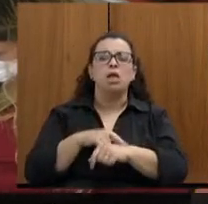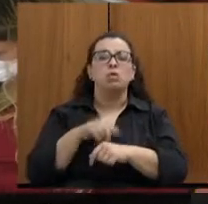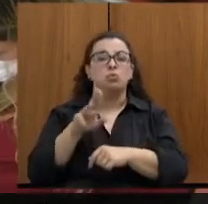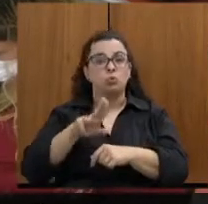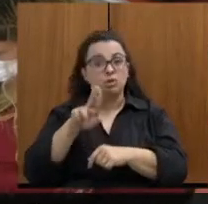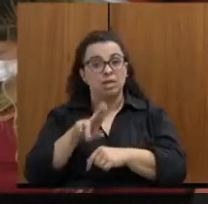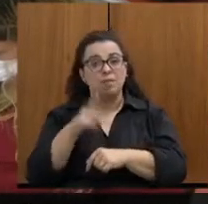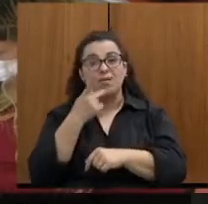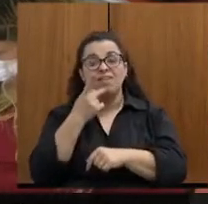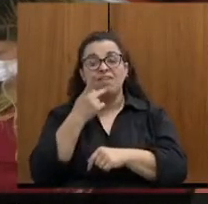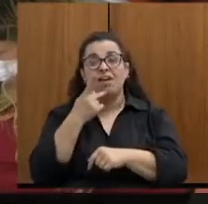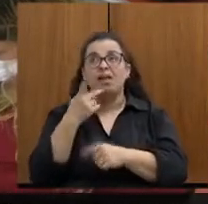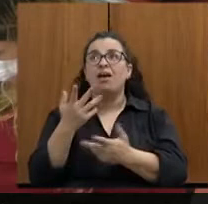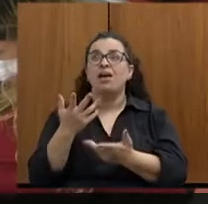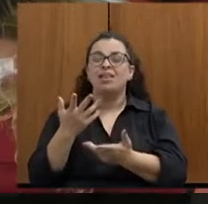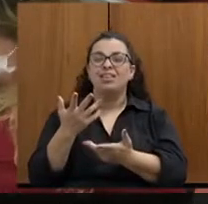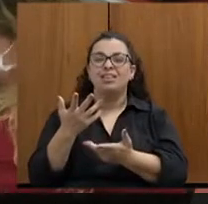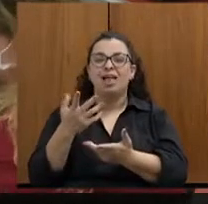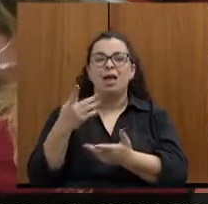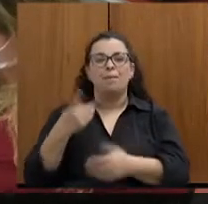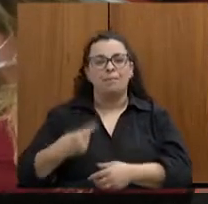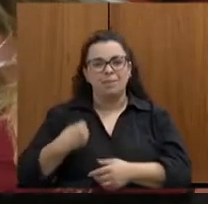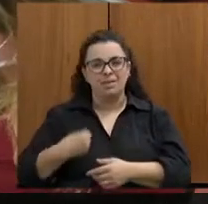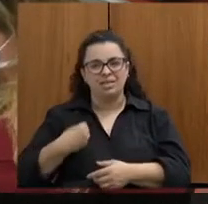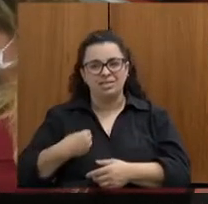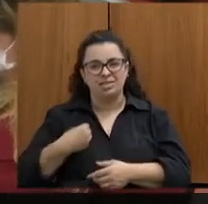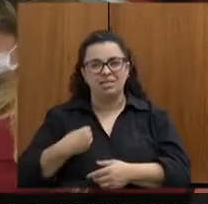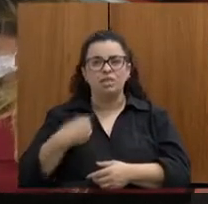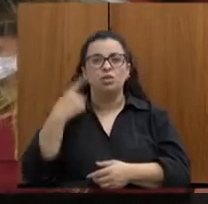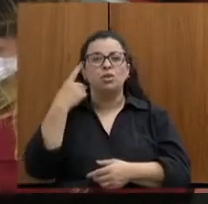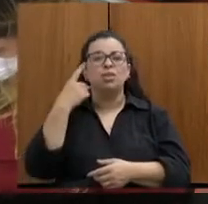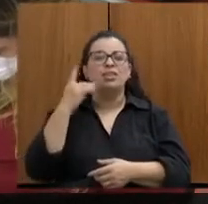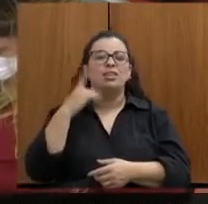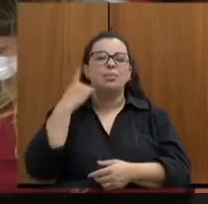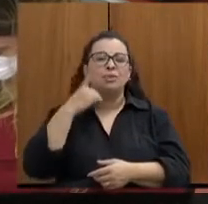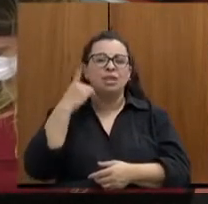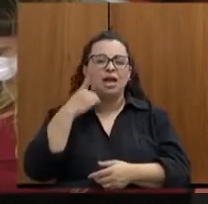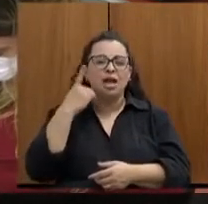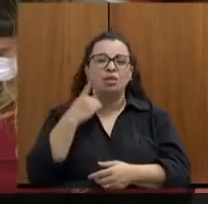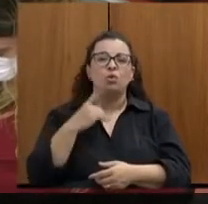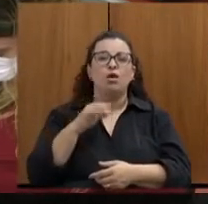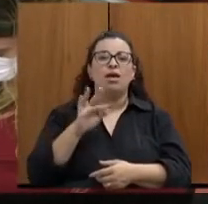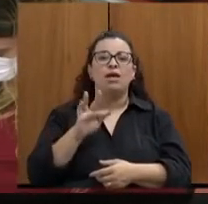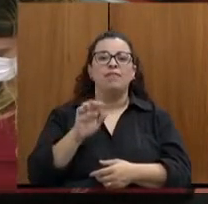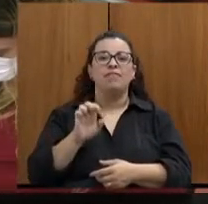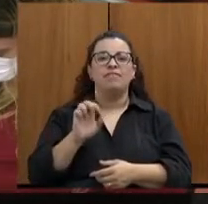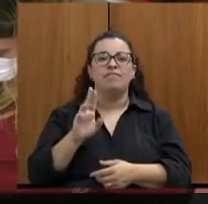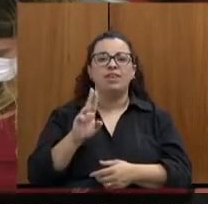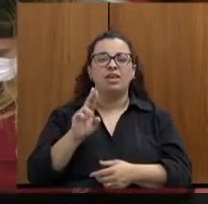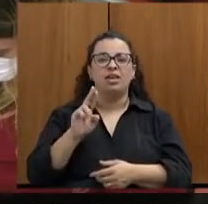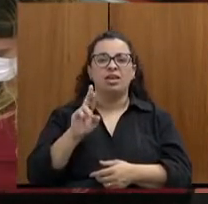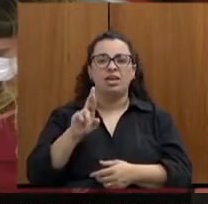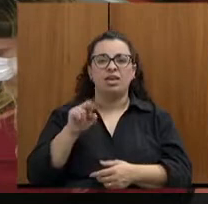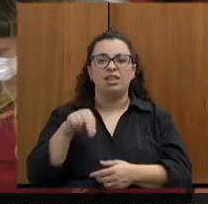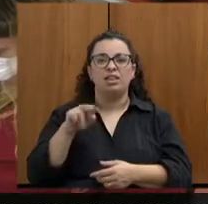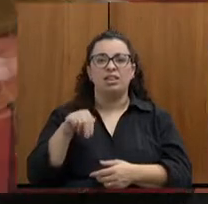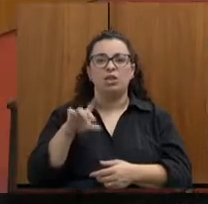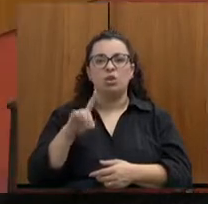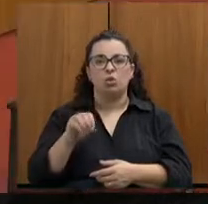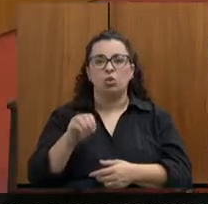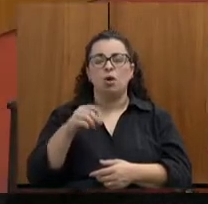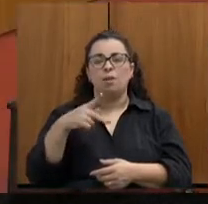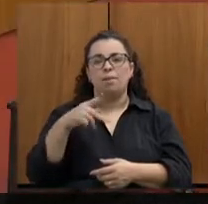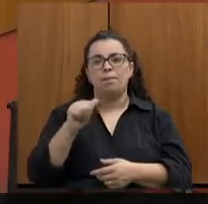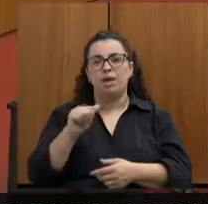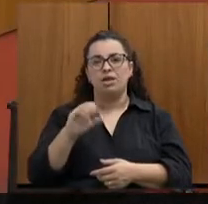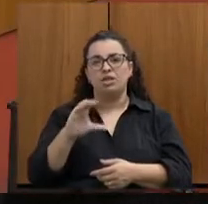deputado Fernando Pacheco, que nos acompanha aqui de forma virtual, a presença dos deputados Bartô e também